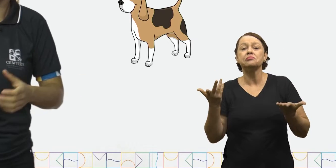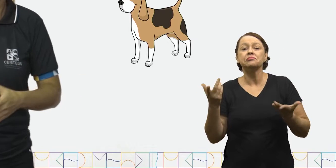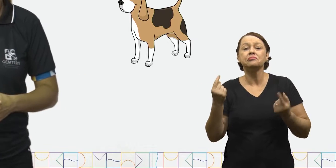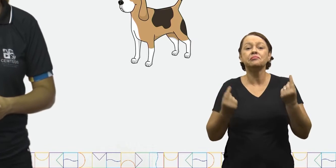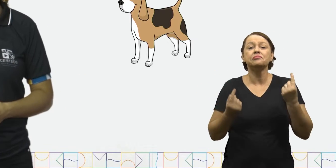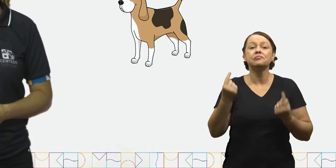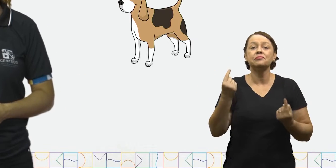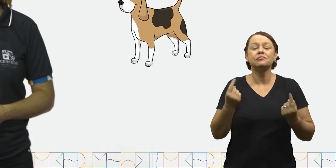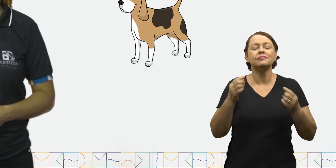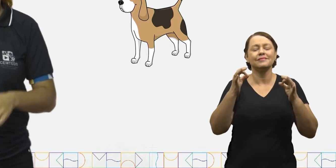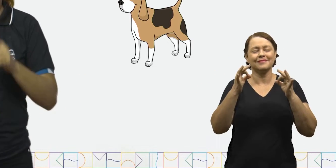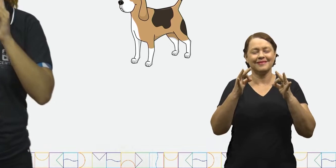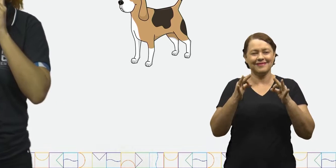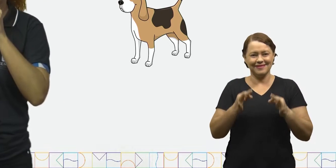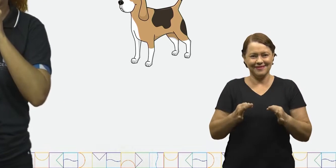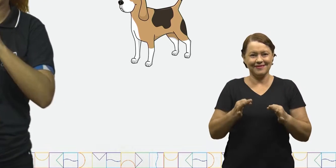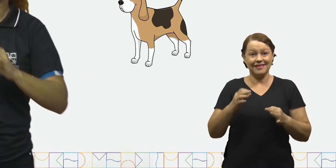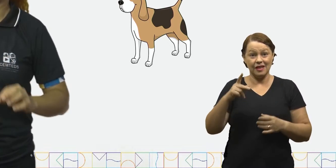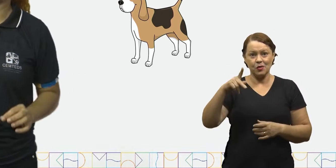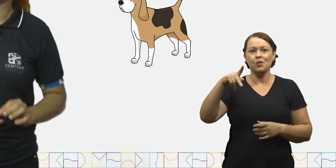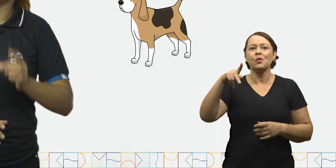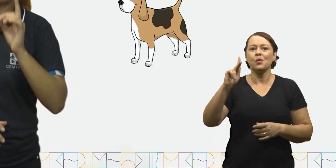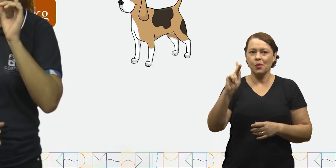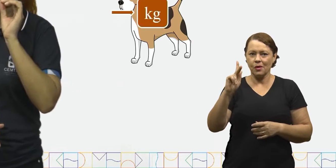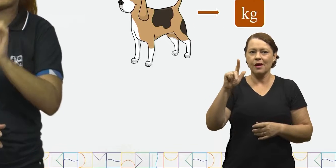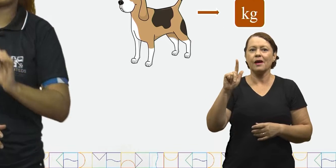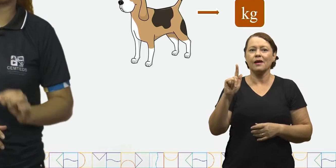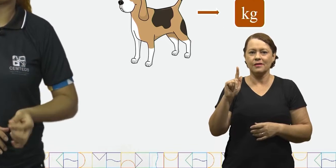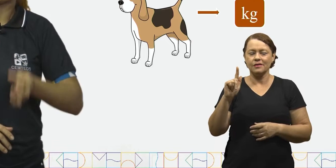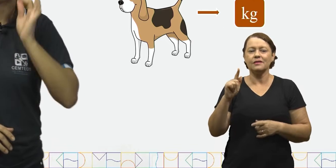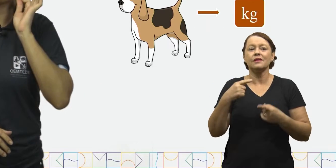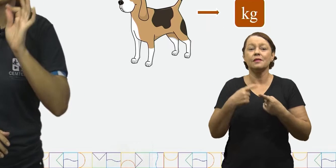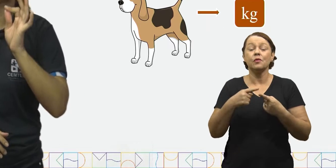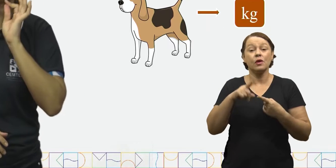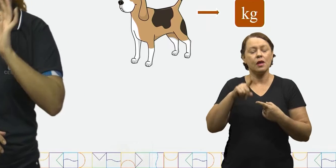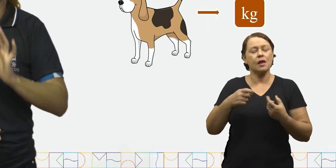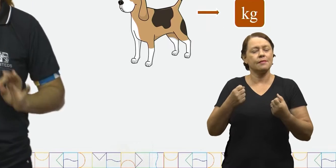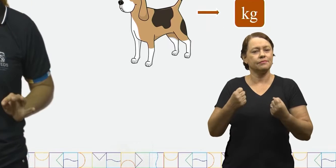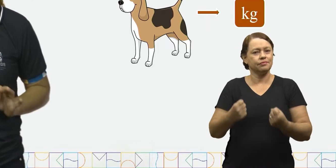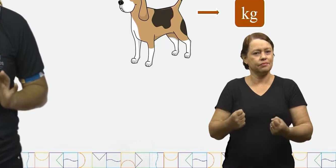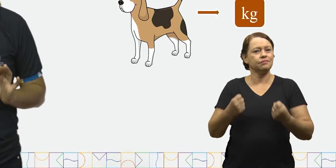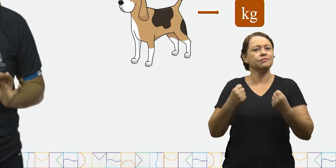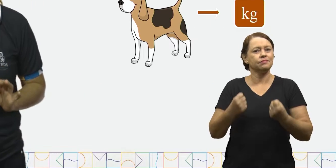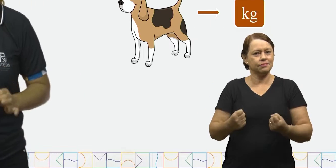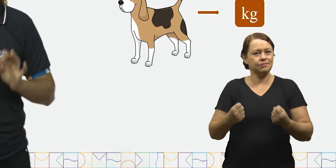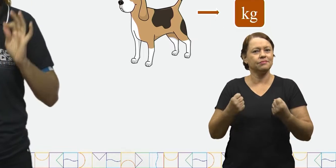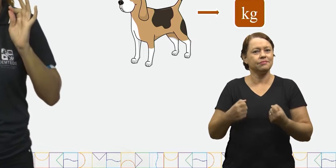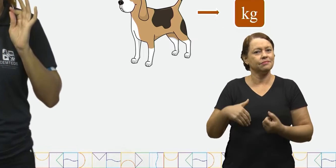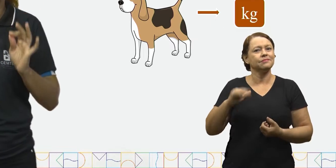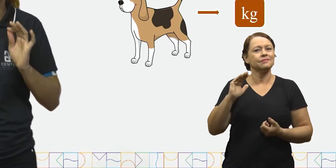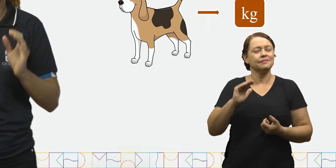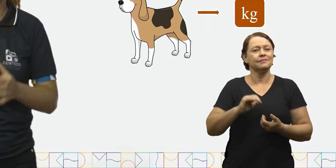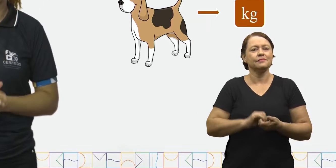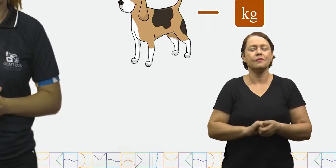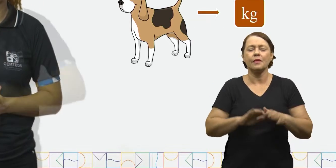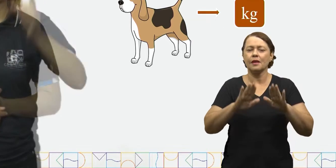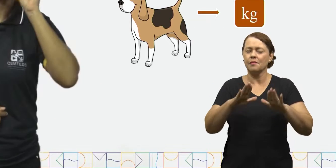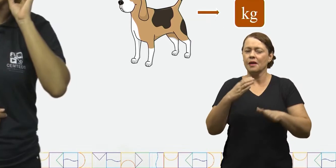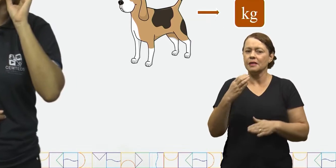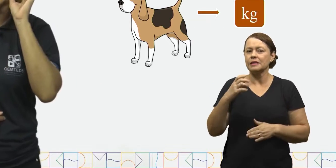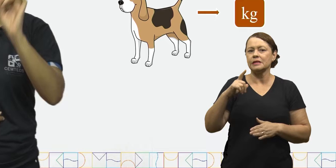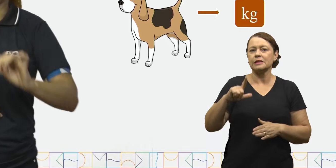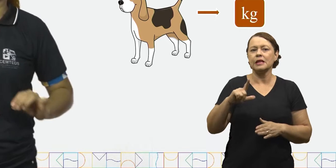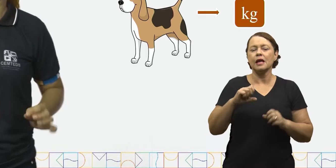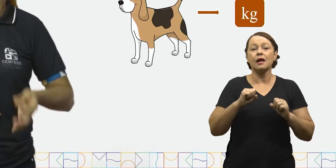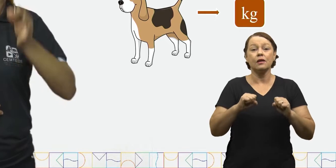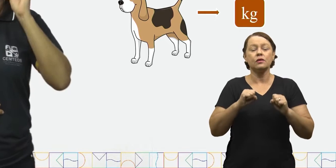grama ou o quilo? Exatamente, o quilo, por se tratar de algo de maior peso.